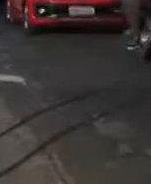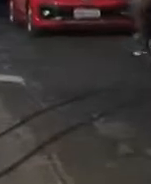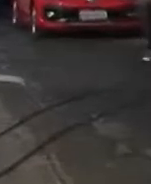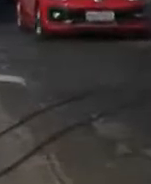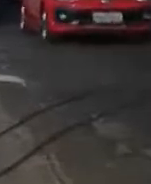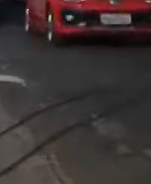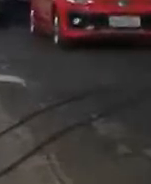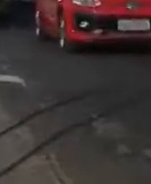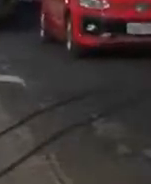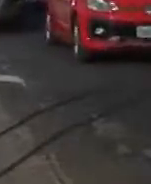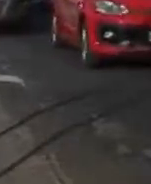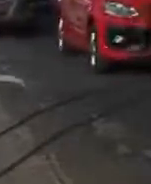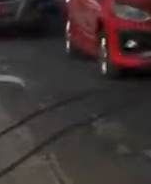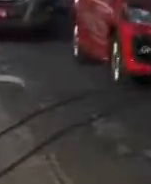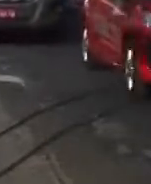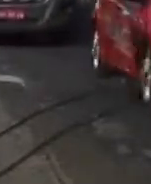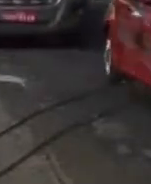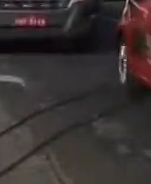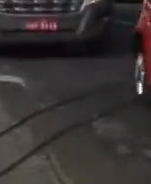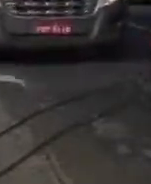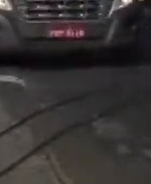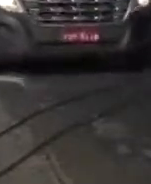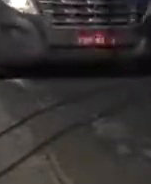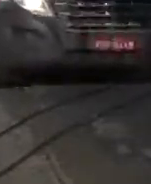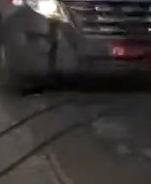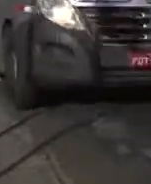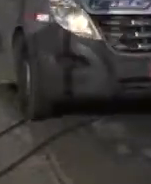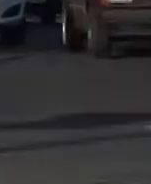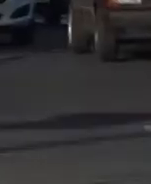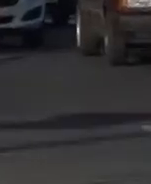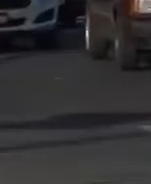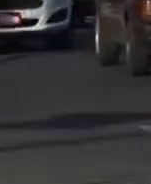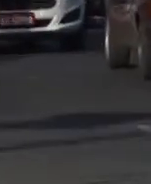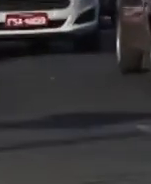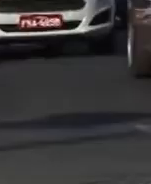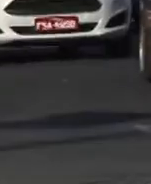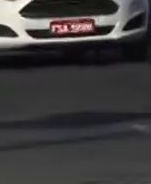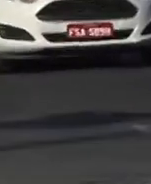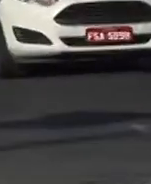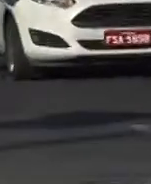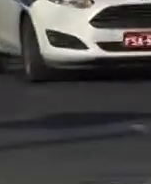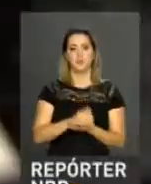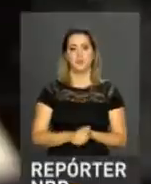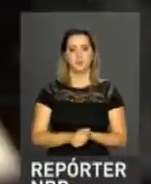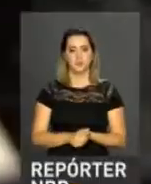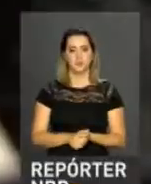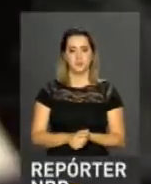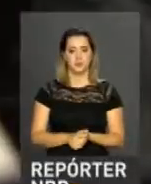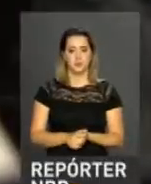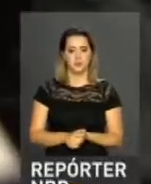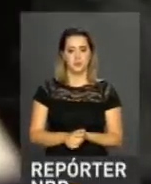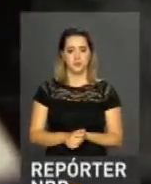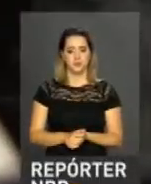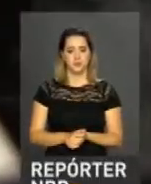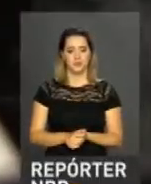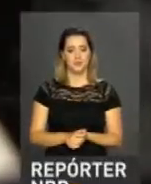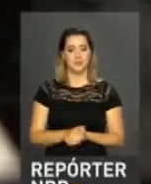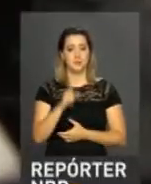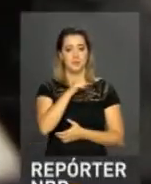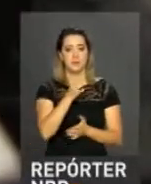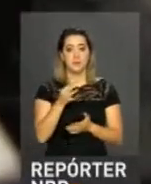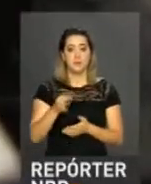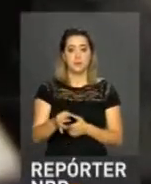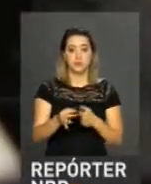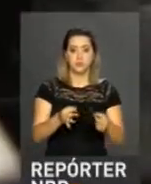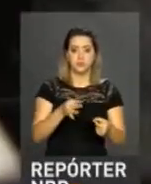transporte de passageiros por aplicativos. As empresas reclamam que a proposta é inconstitucional. Incentiva ao troco. O Banco Central